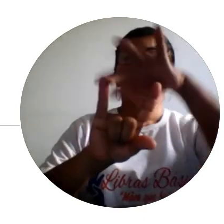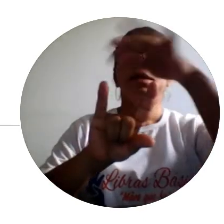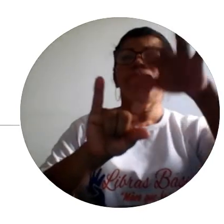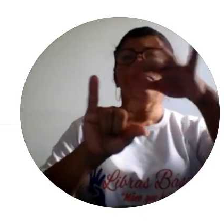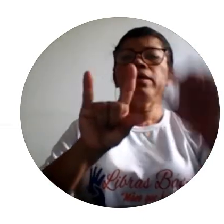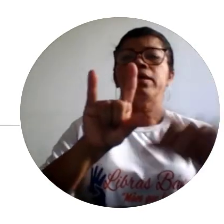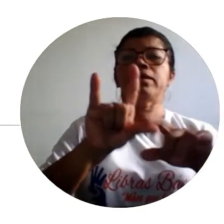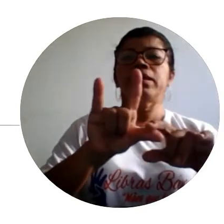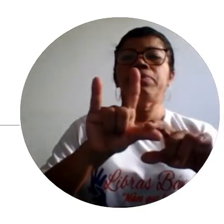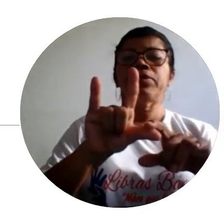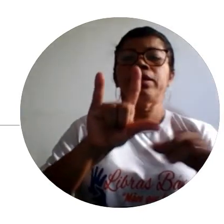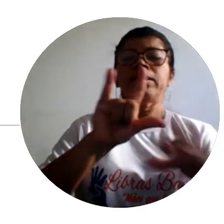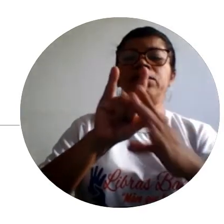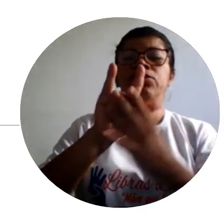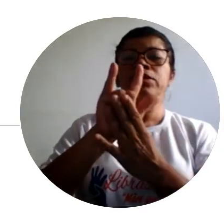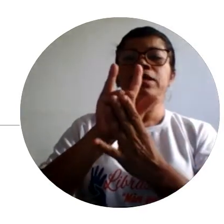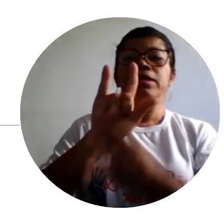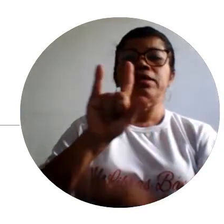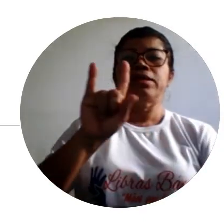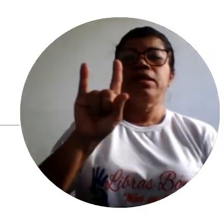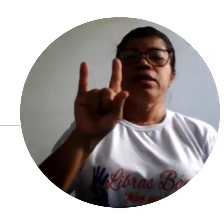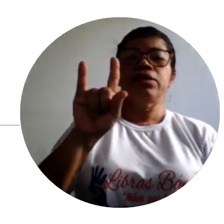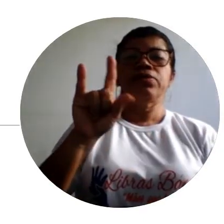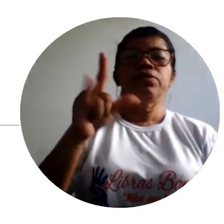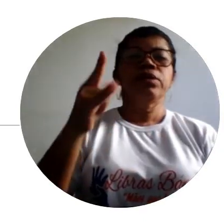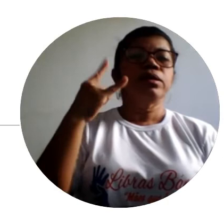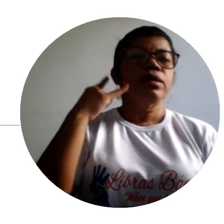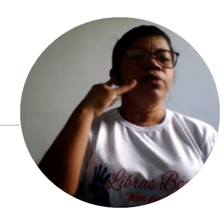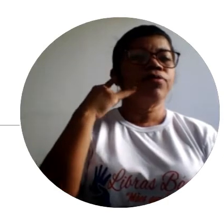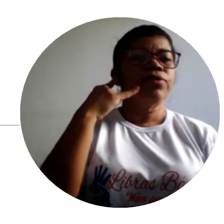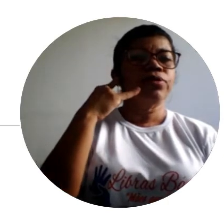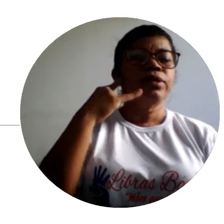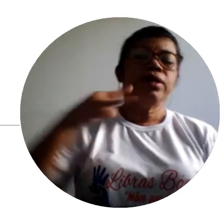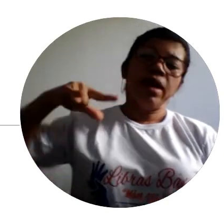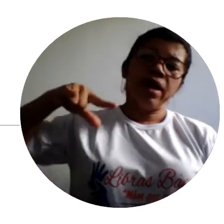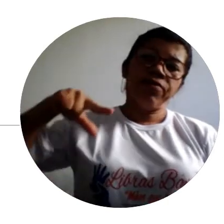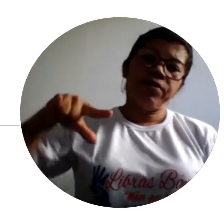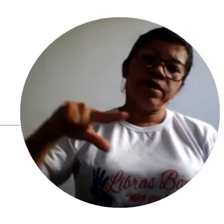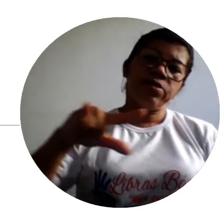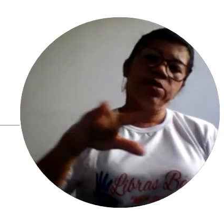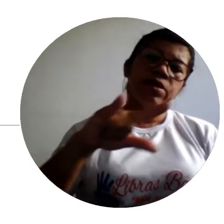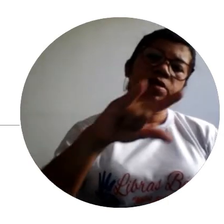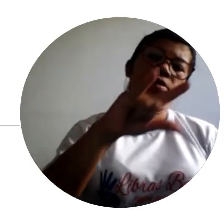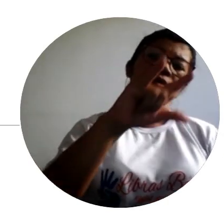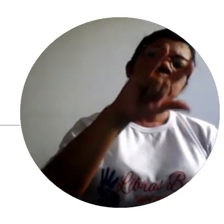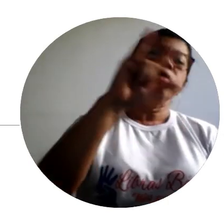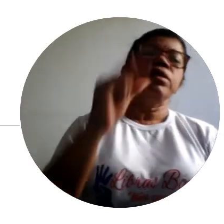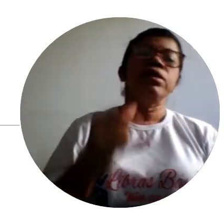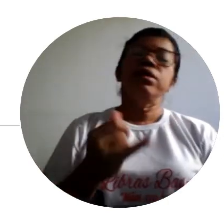dedos aqui. E esse aqui é apontado, esses dois dedos. Então, telefone, avião,